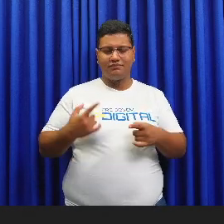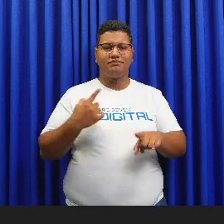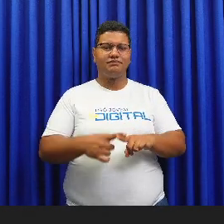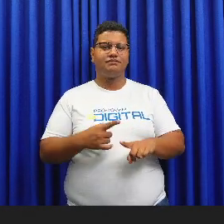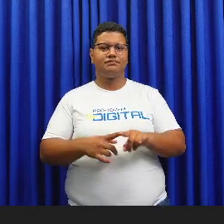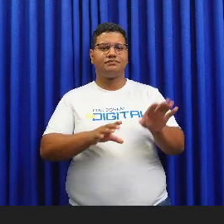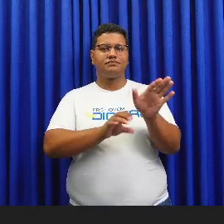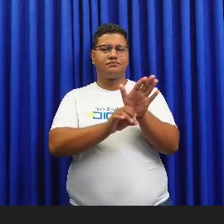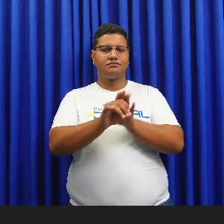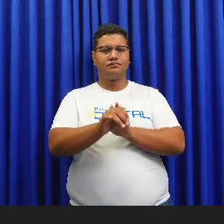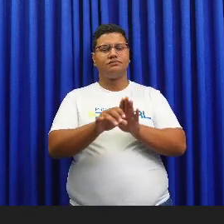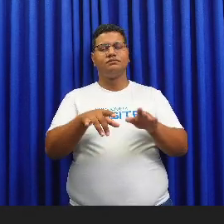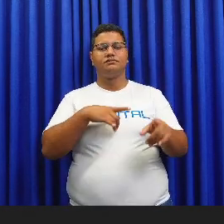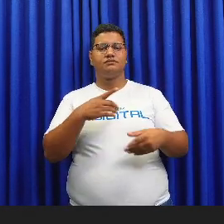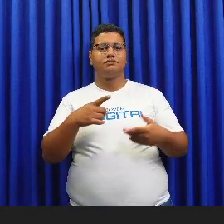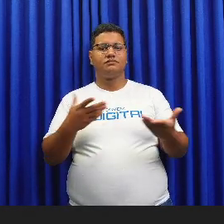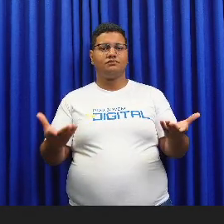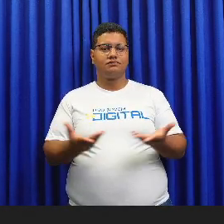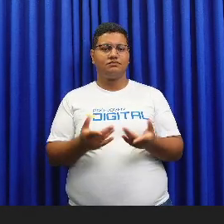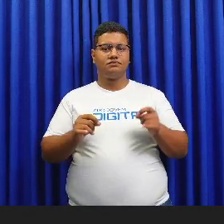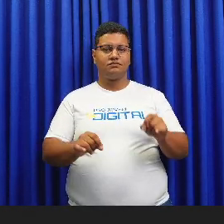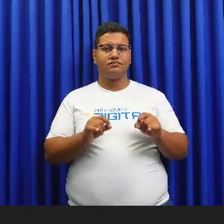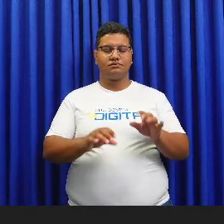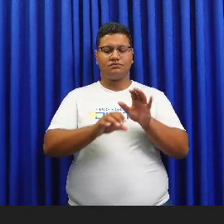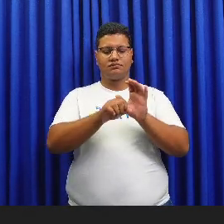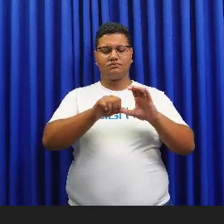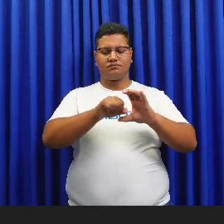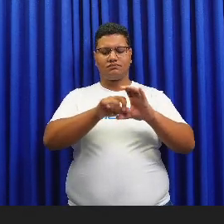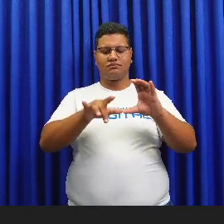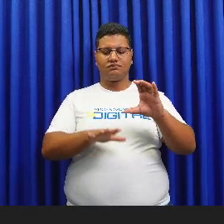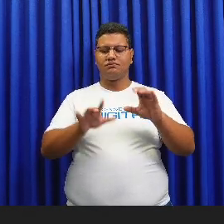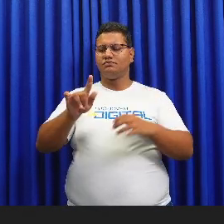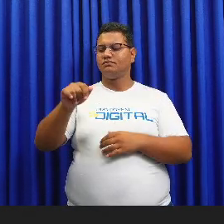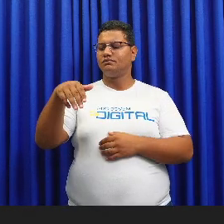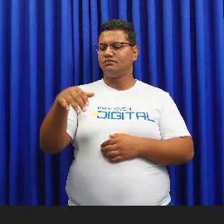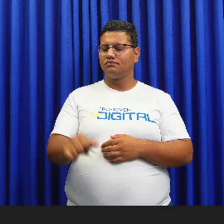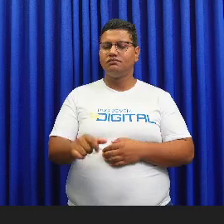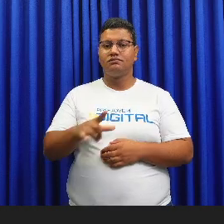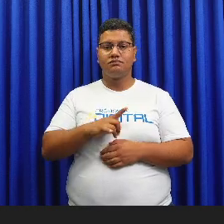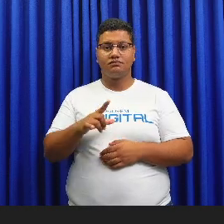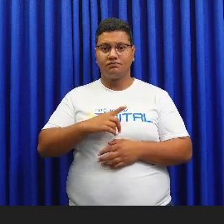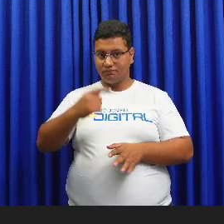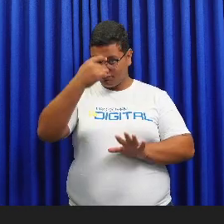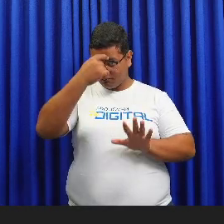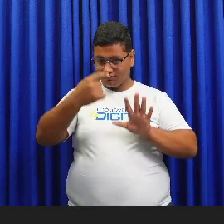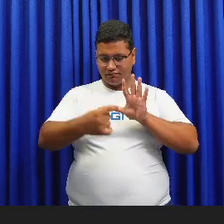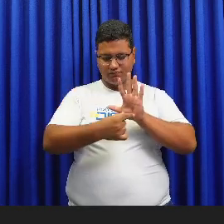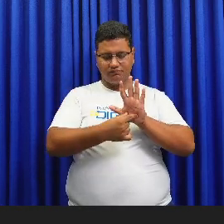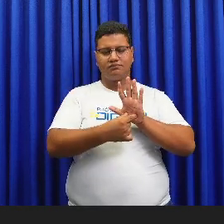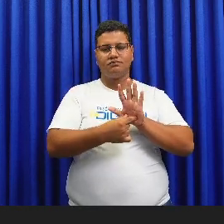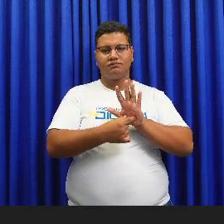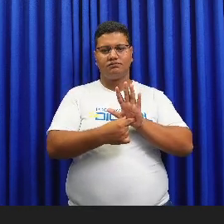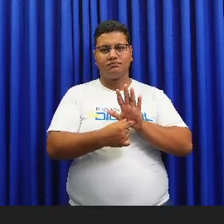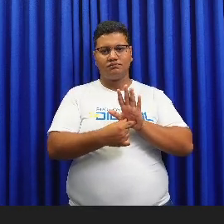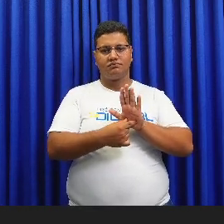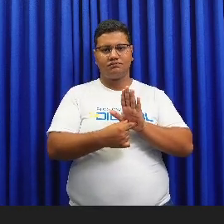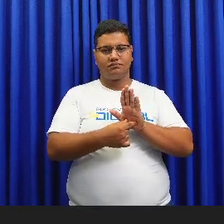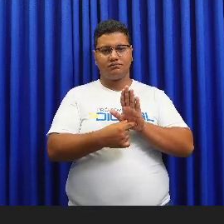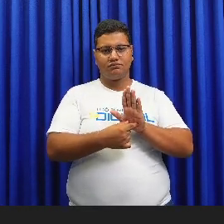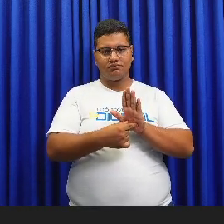Porque basicamente você tem aí hoje no mercado o Canva, o Gamma. O Gamma você bota a inteligência artificial